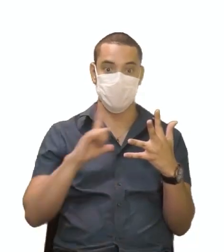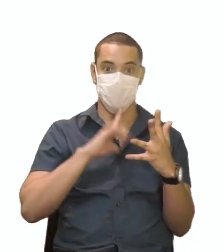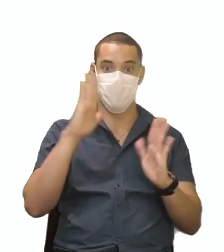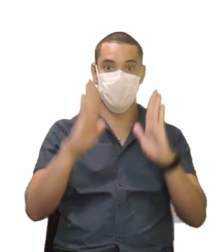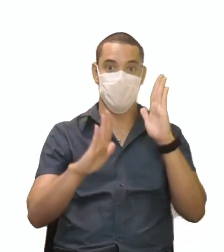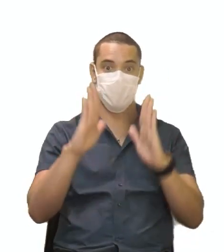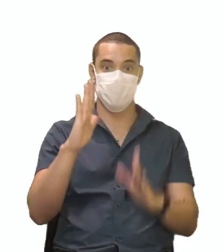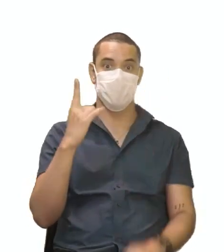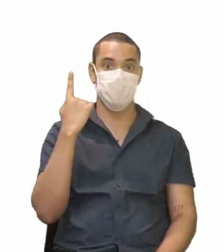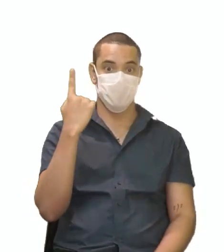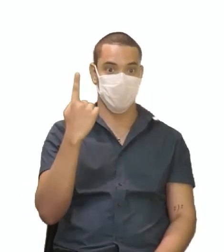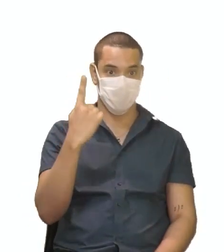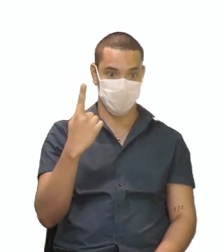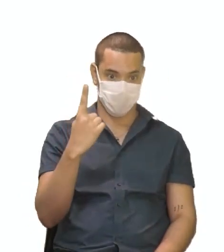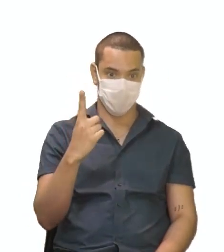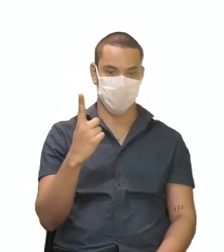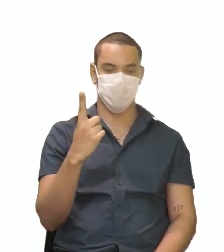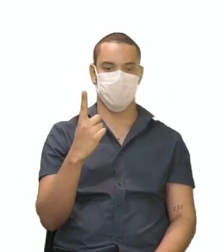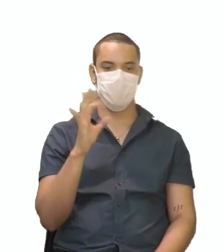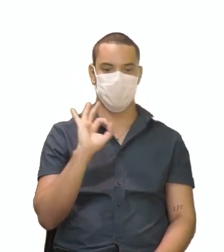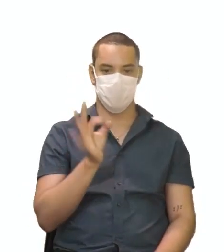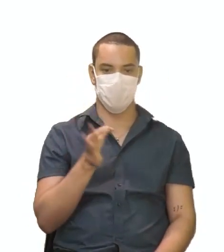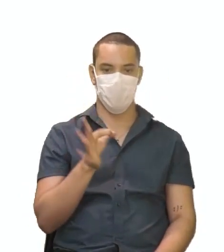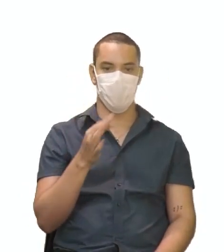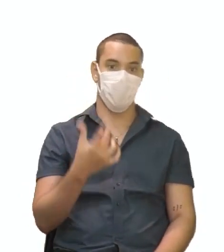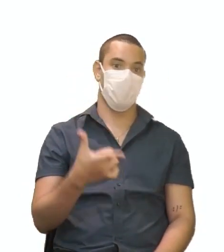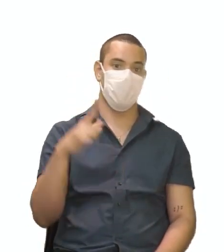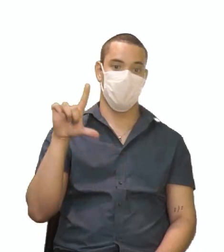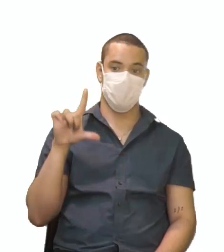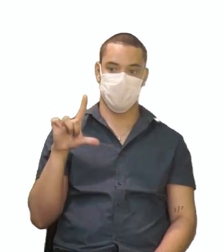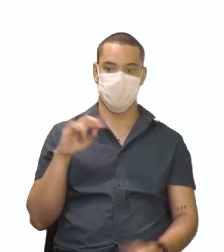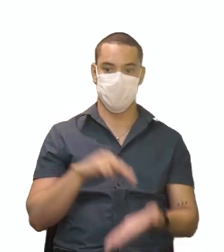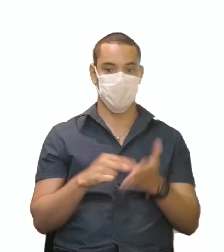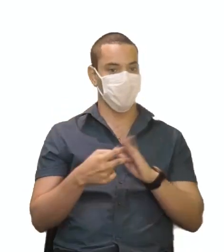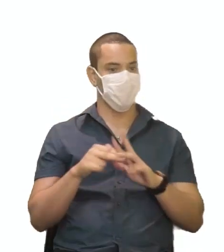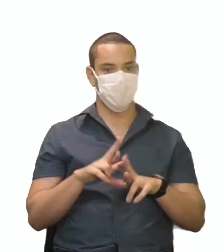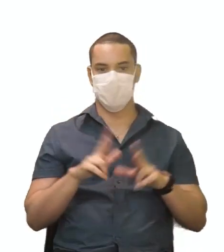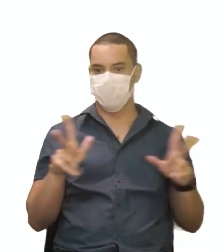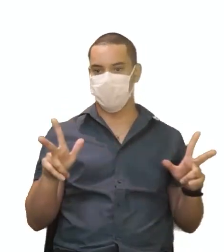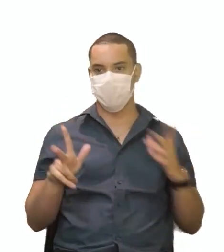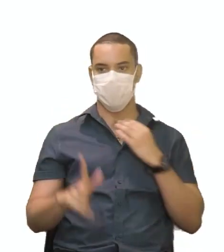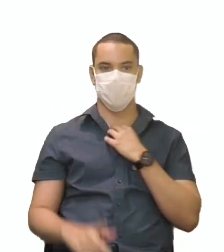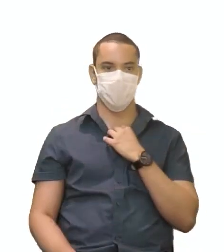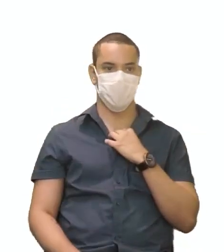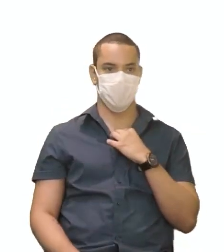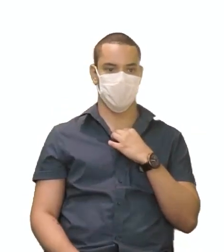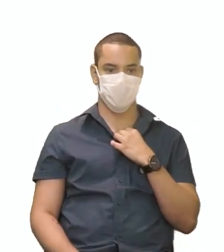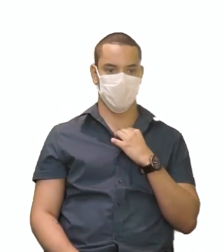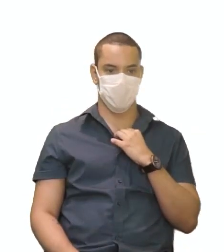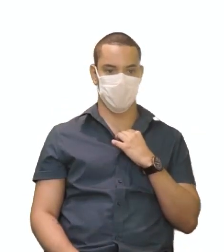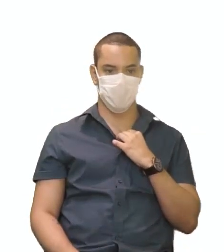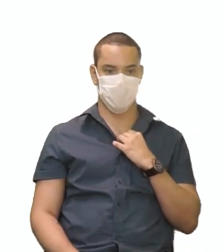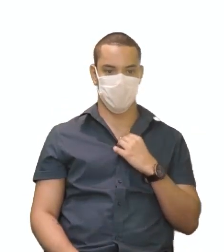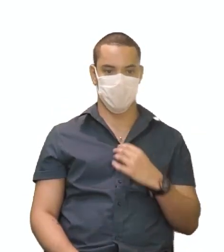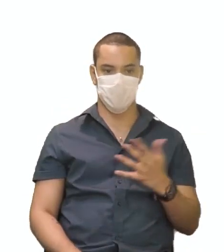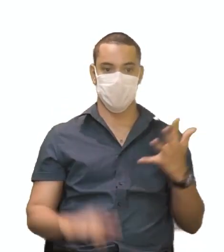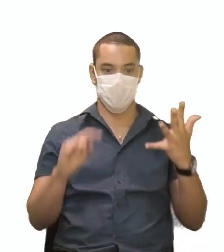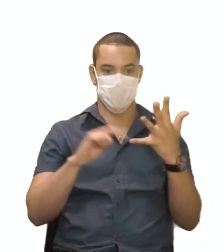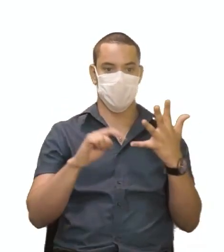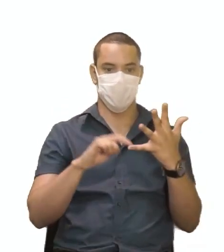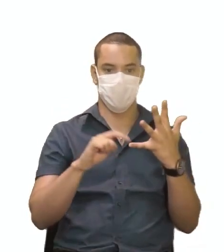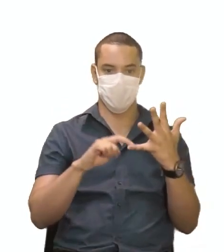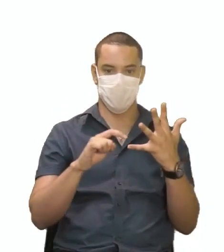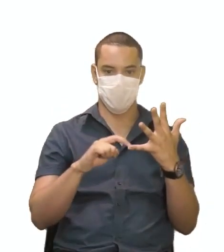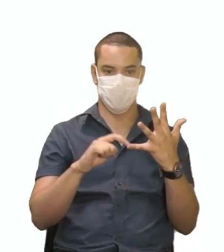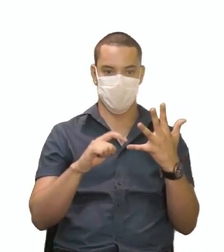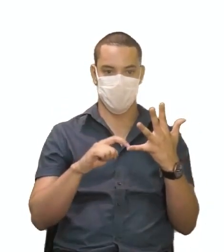fase 1, da prófase 1 da meiose, tá? Nem tá aqui. E prófase 1, anáfase